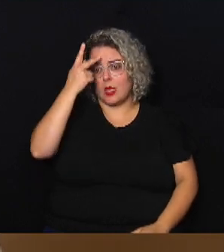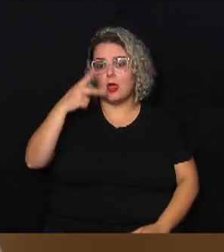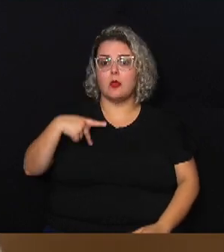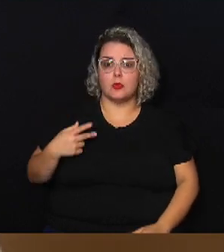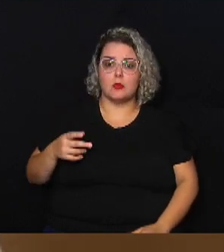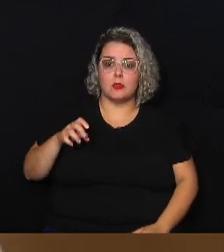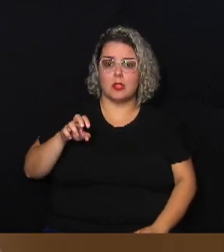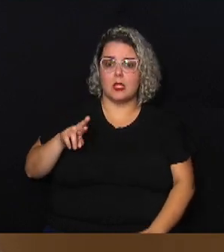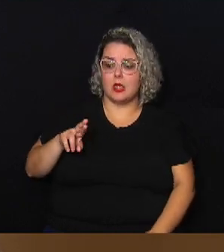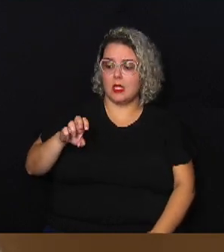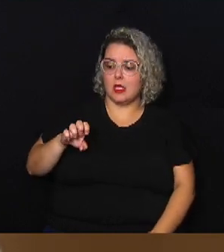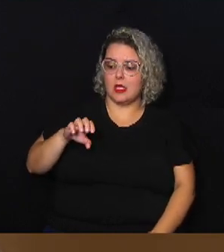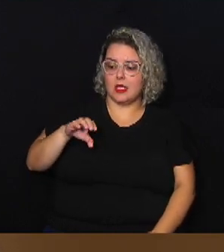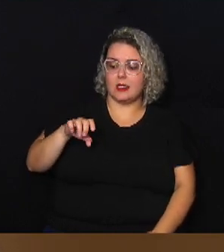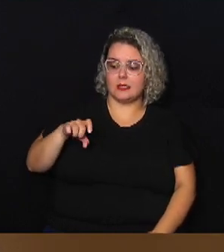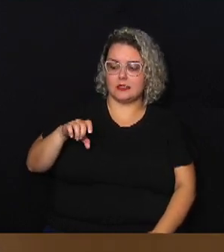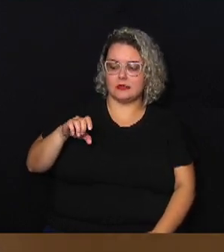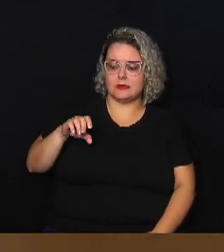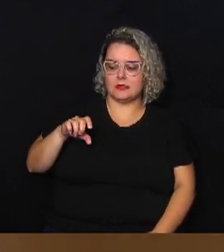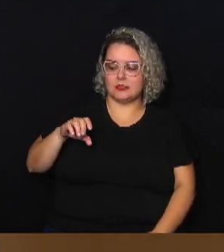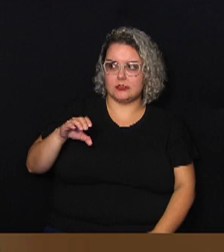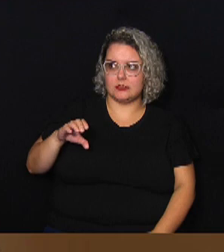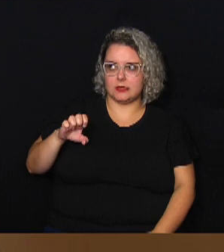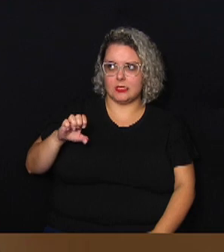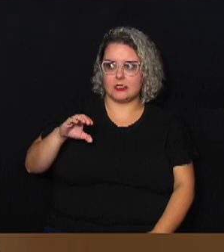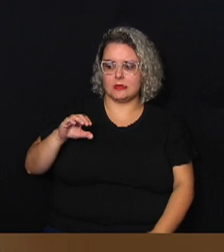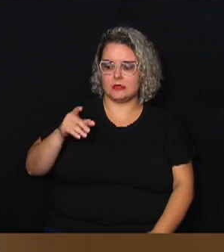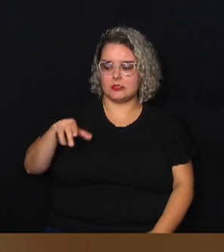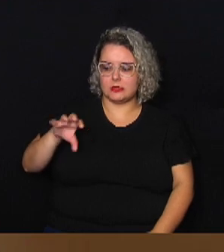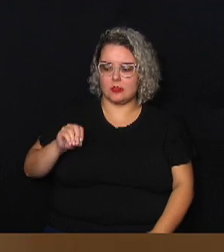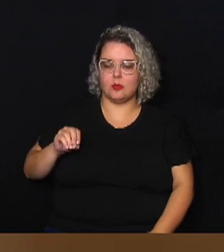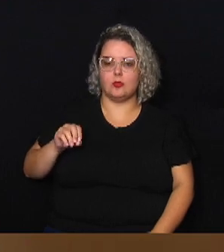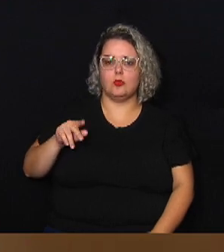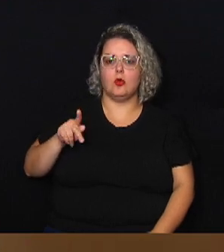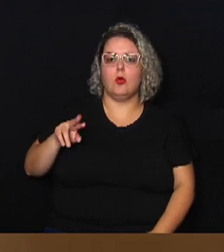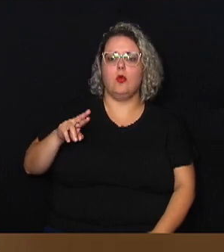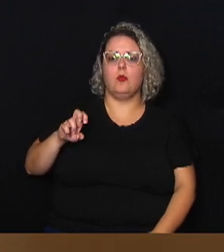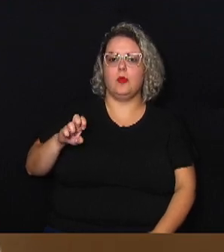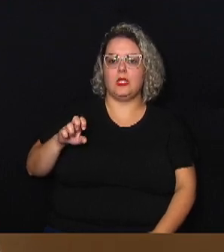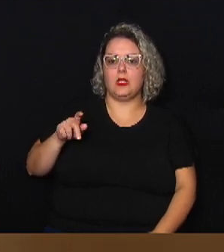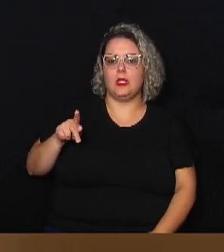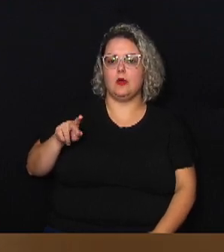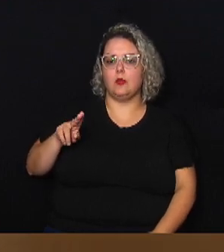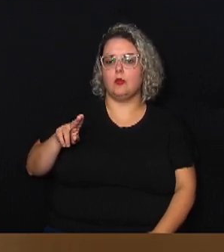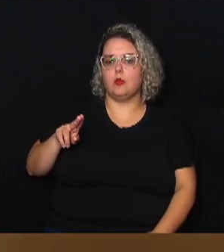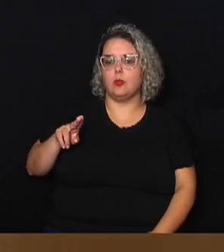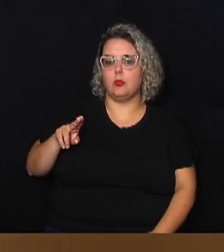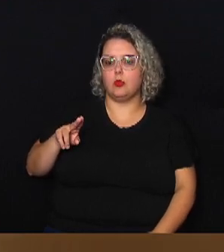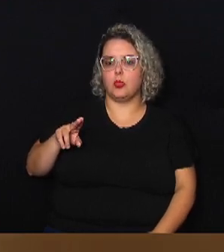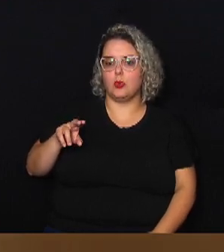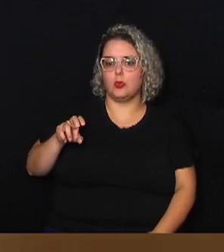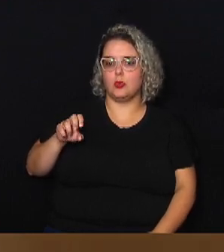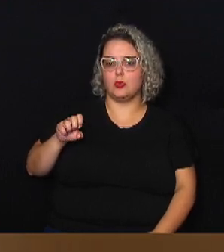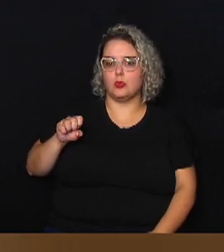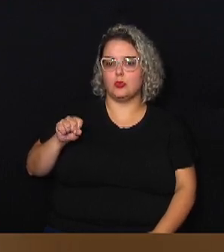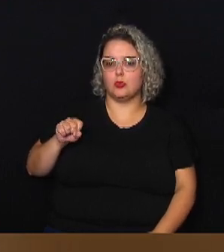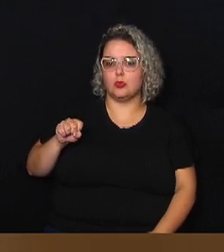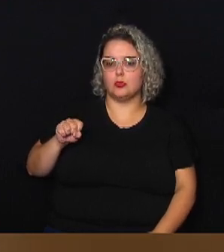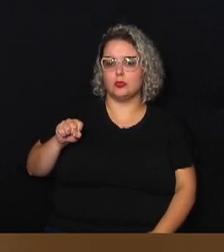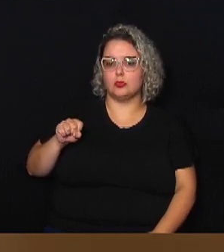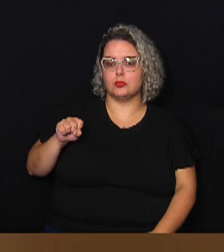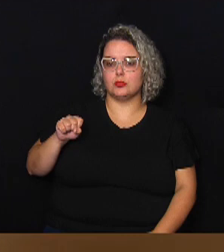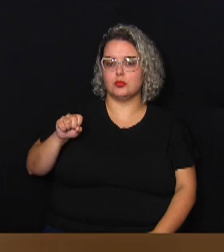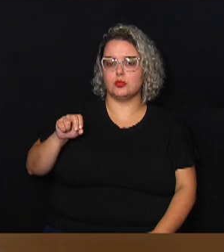ressecção do prepúcio, né, que é feita até em algumas culturas, elas são feitas precocemente,